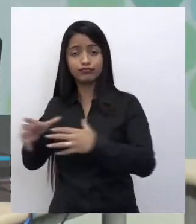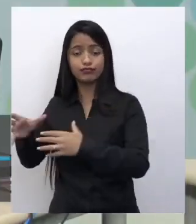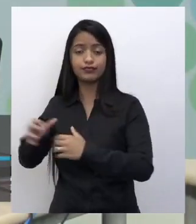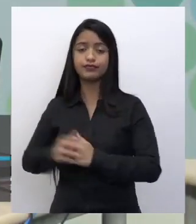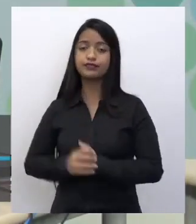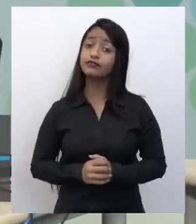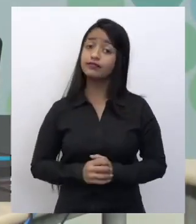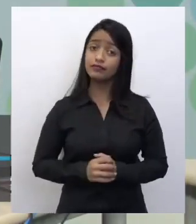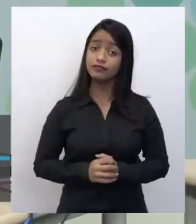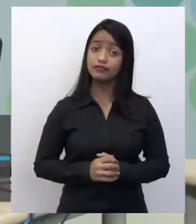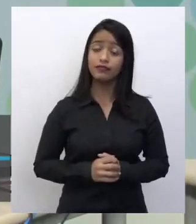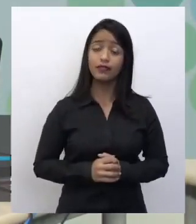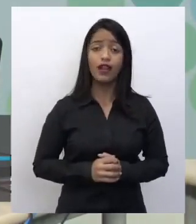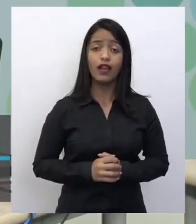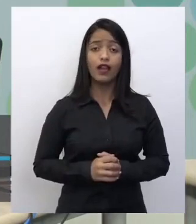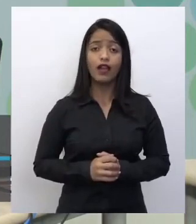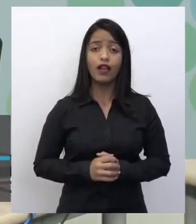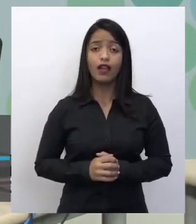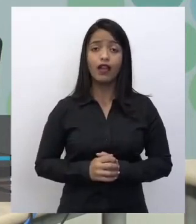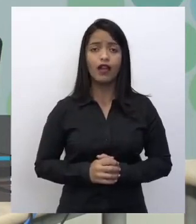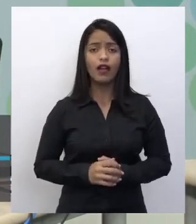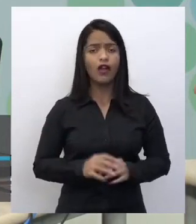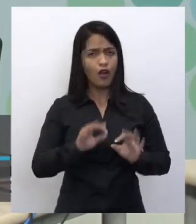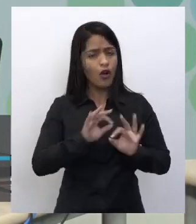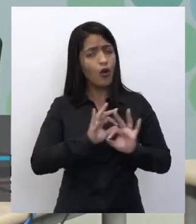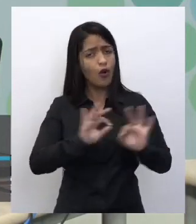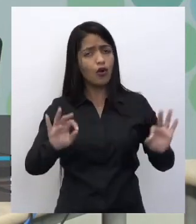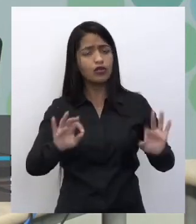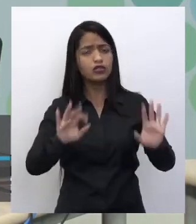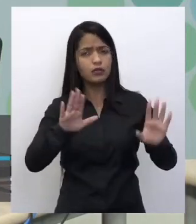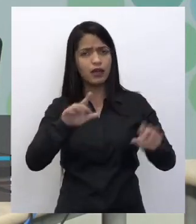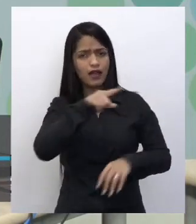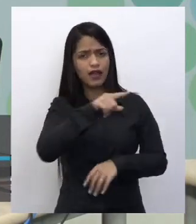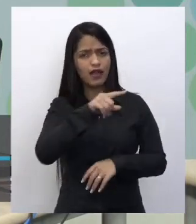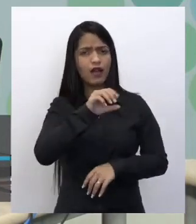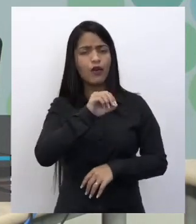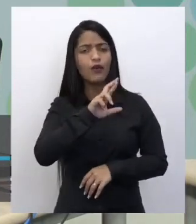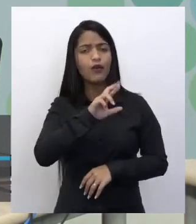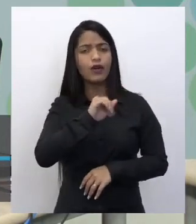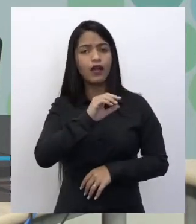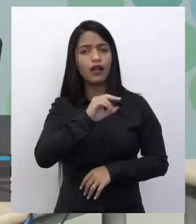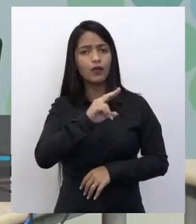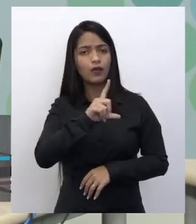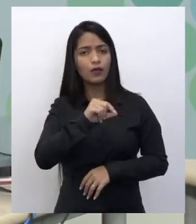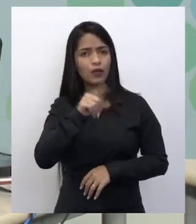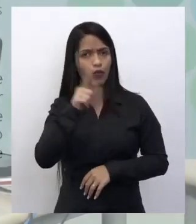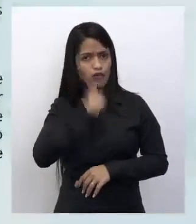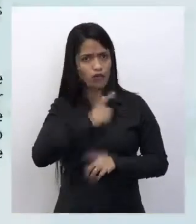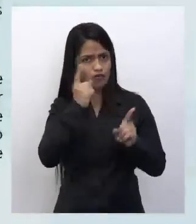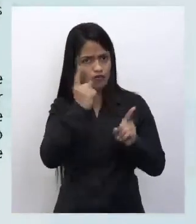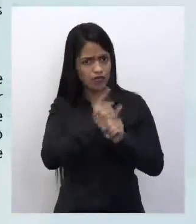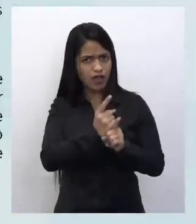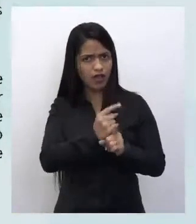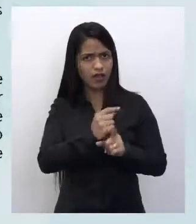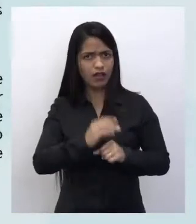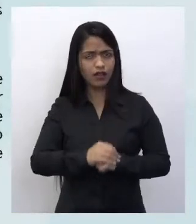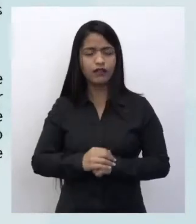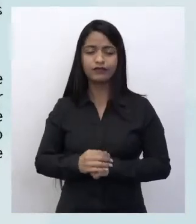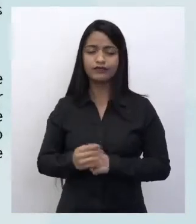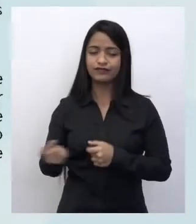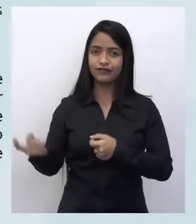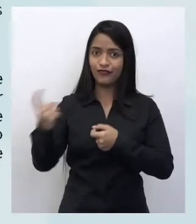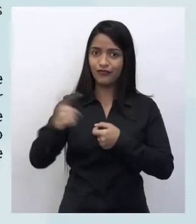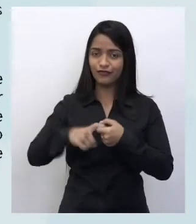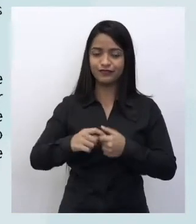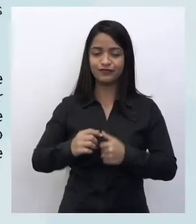Ótimo! Mas o tal oráculo adivinha mesmo as coisas? Passa lá o texto para eles na tela, Dani. Aí, gente, olha lá. De novo, Dani,